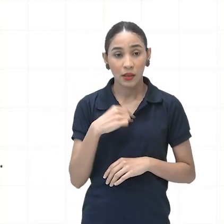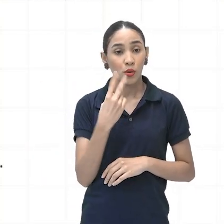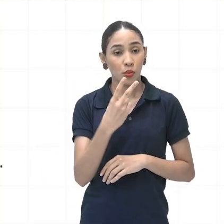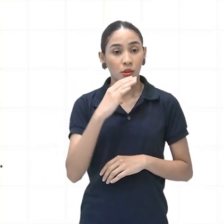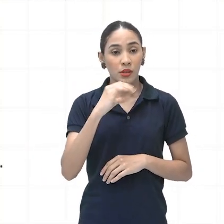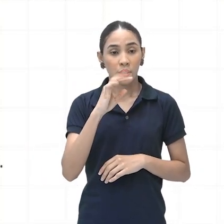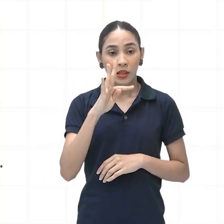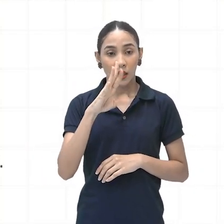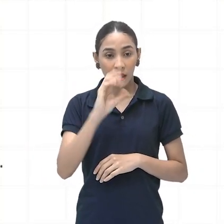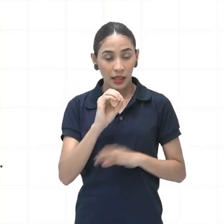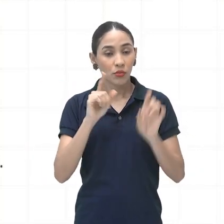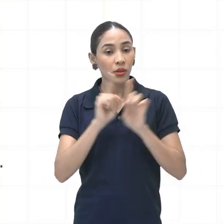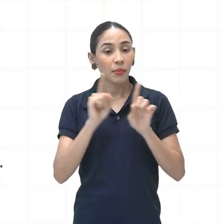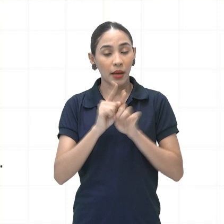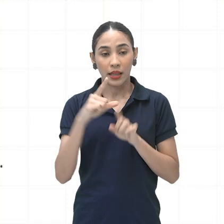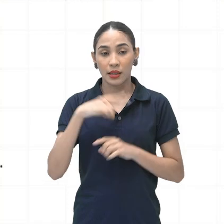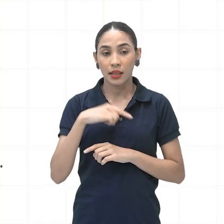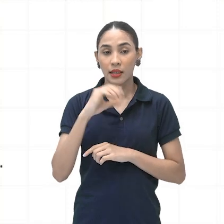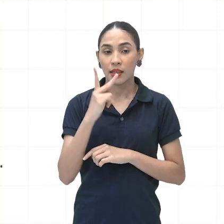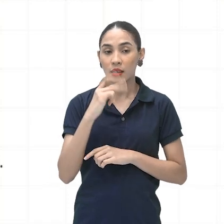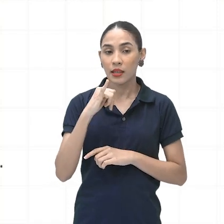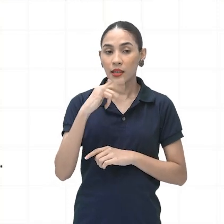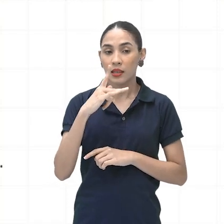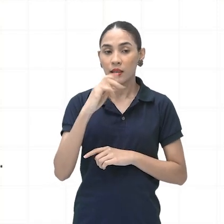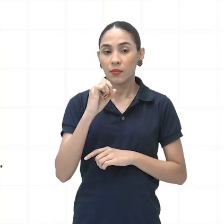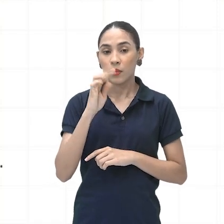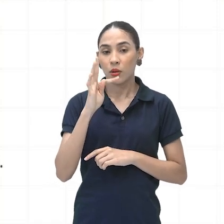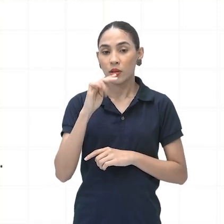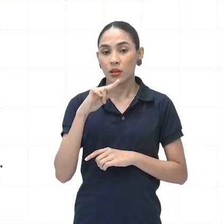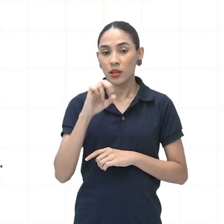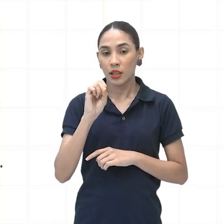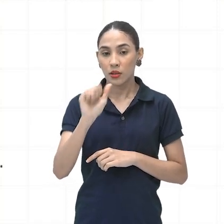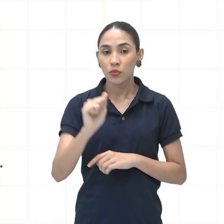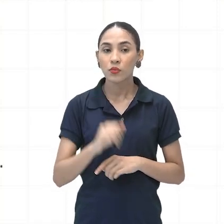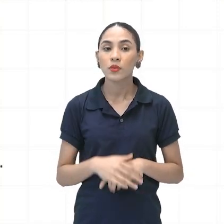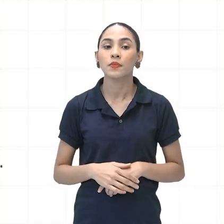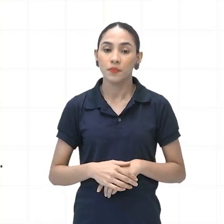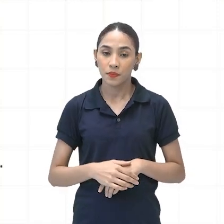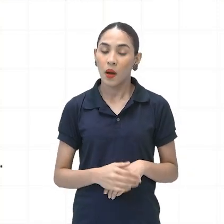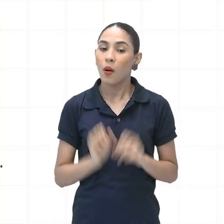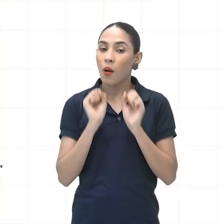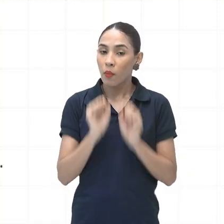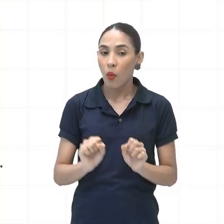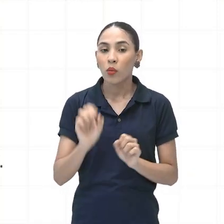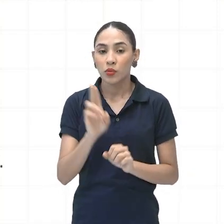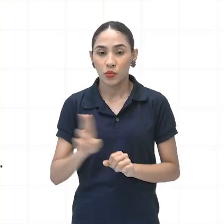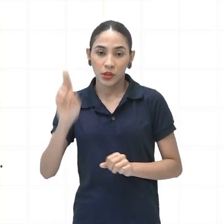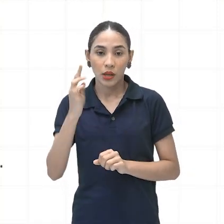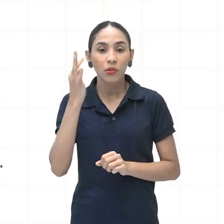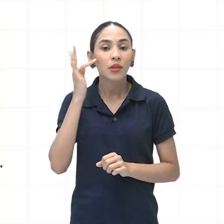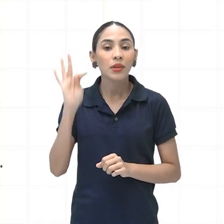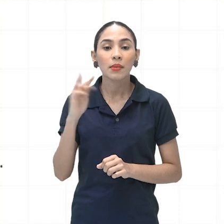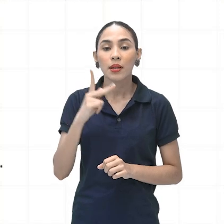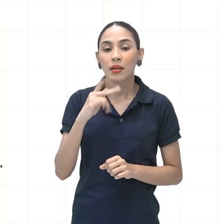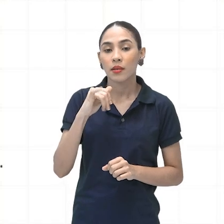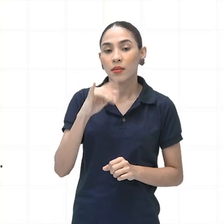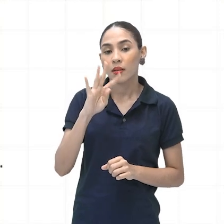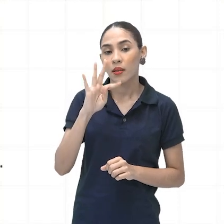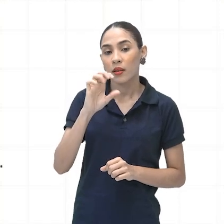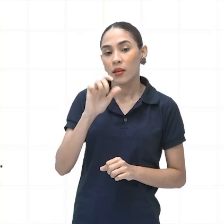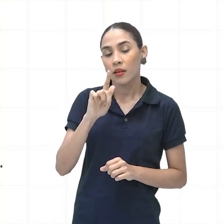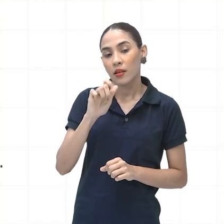e a hipotenusa. Então, eu tenho um triângulo que é retângulo. Como ele é retângulo, eu posso aplicar o Teorema de Pitágoras.